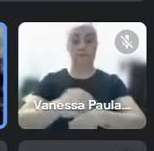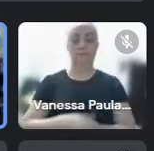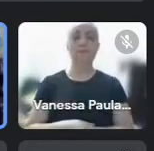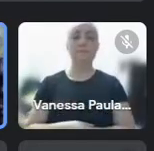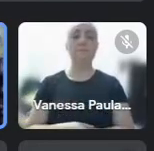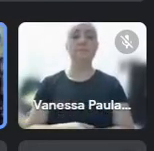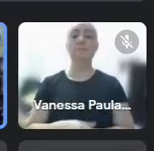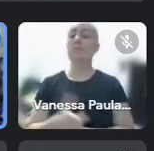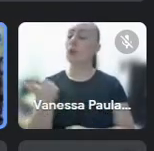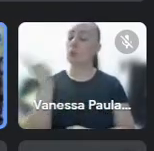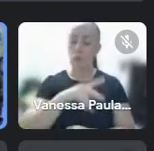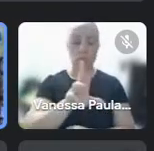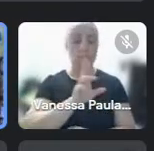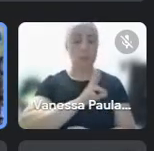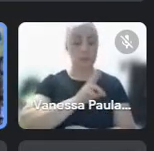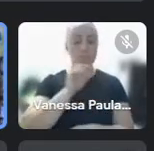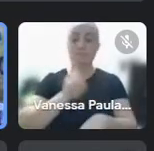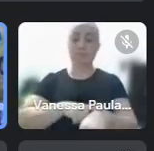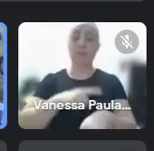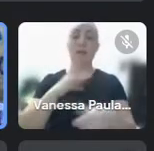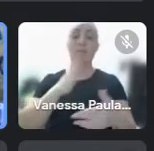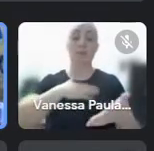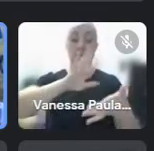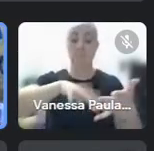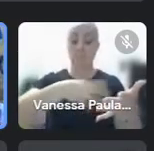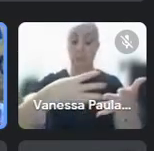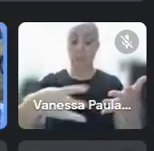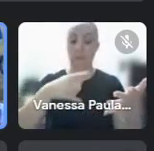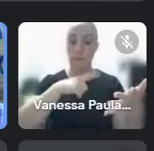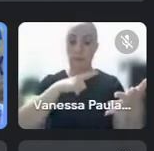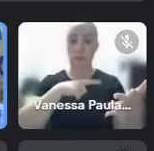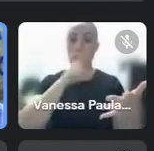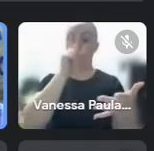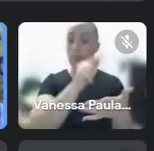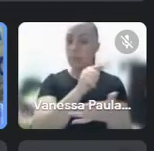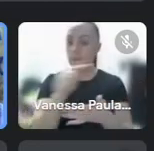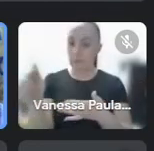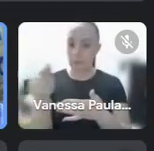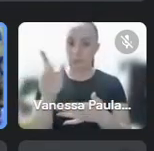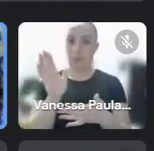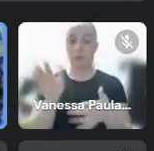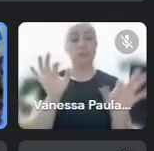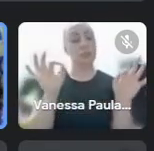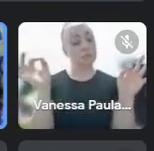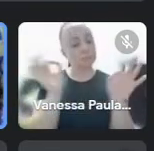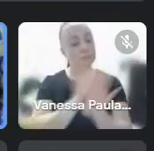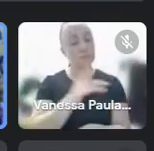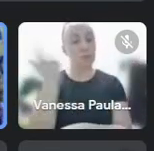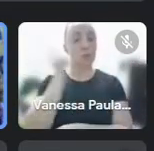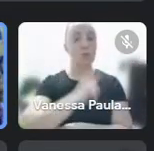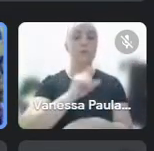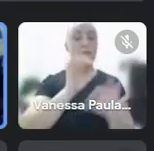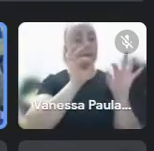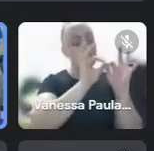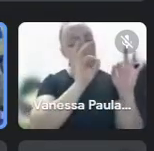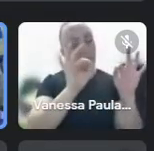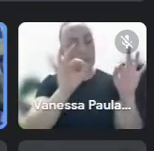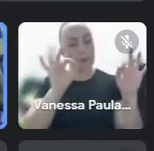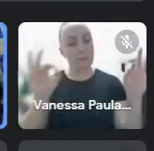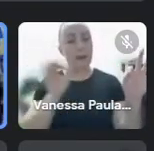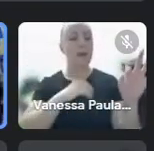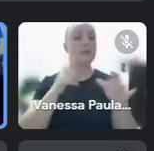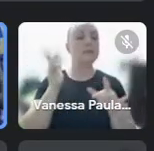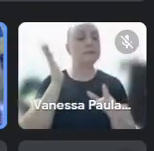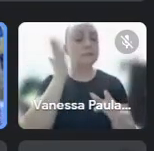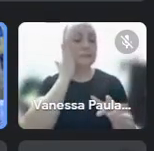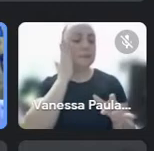Eu chego lá, a minha planilha que eu tenho, em uma semana, já é biométrica, já é de sonda, já